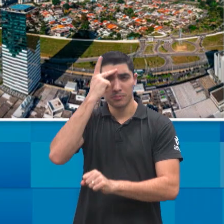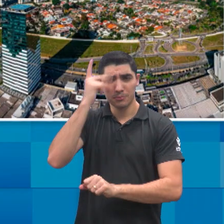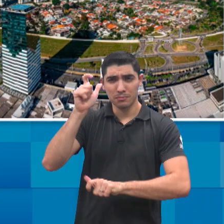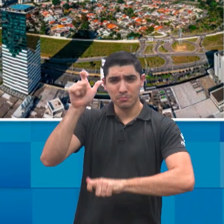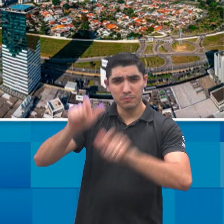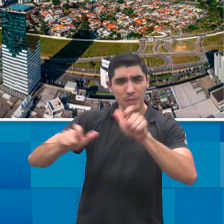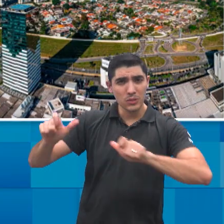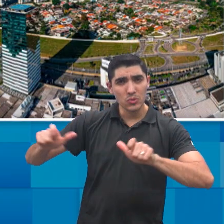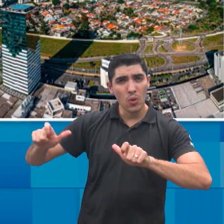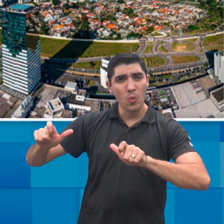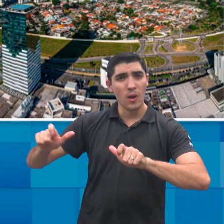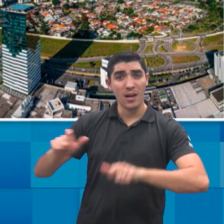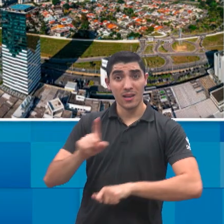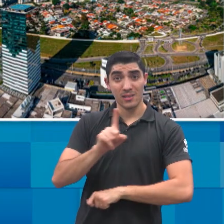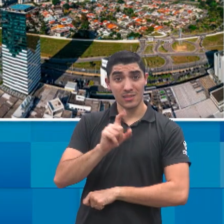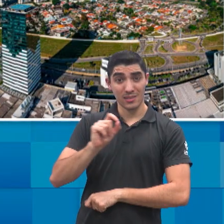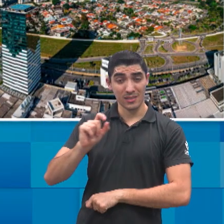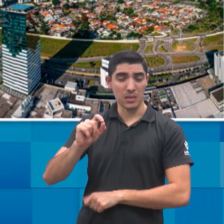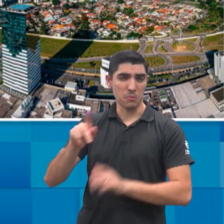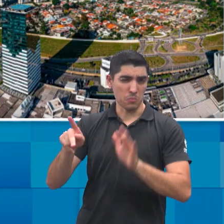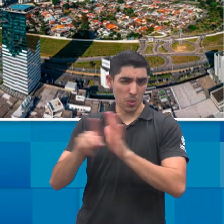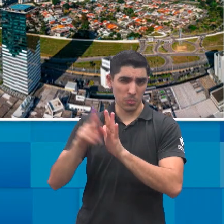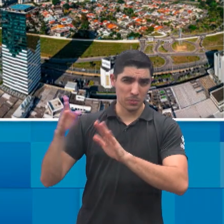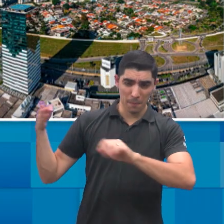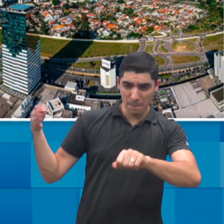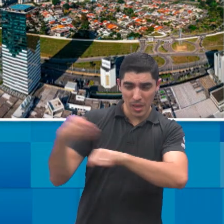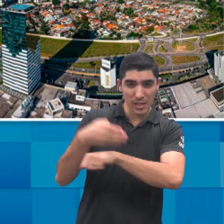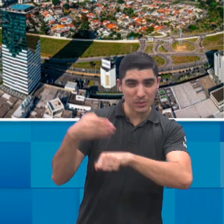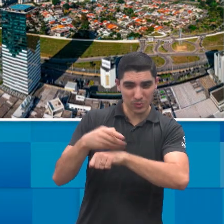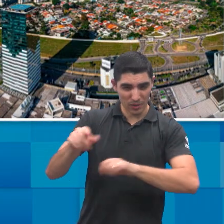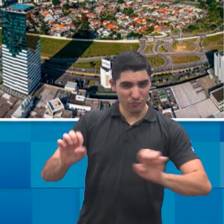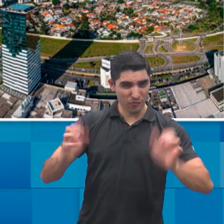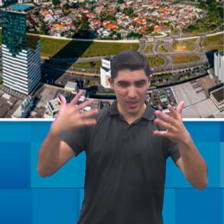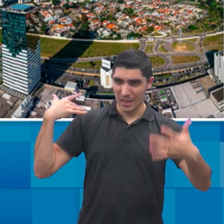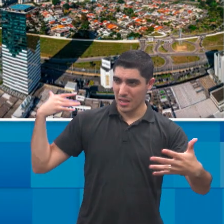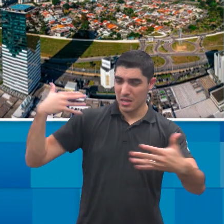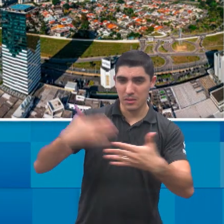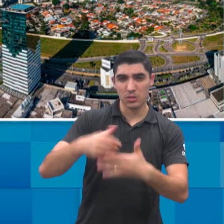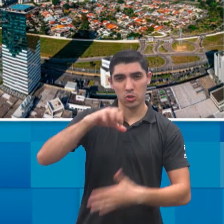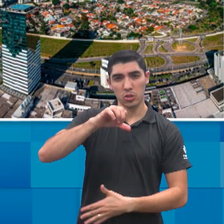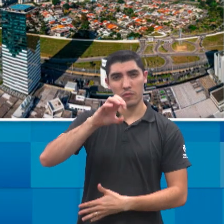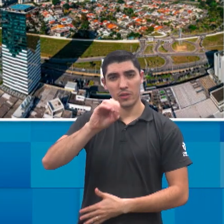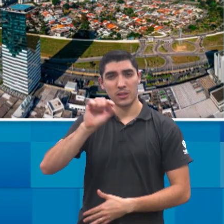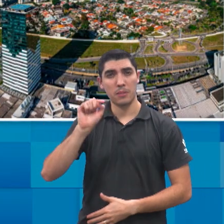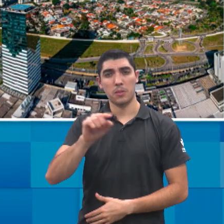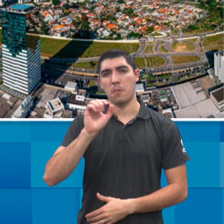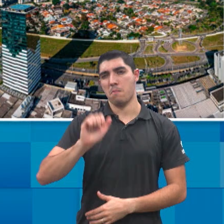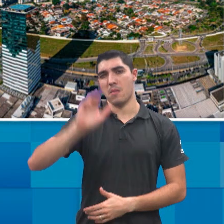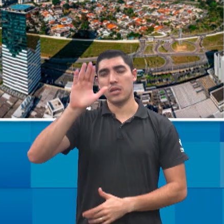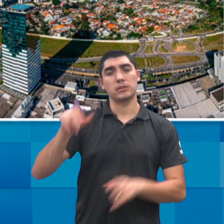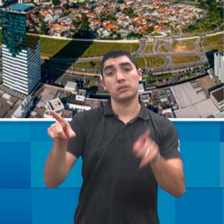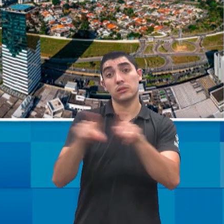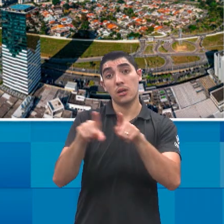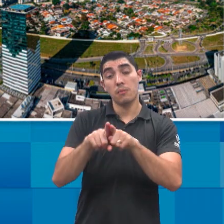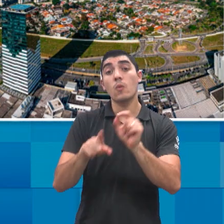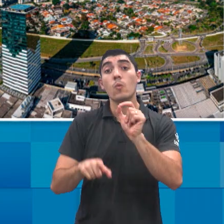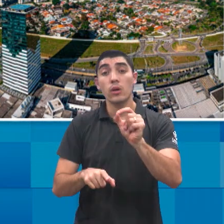já foram no evento, né? Cerca de 400 cidades que